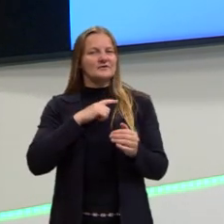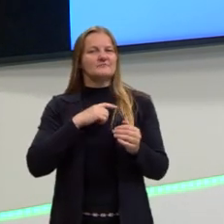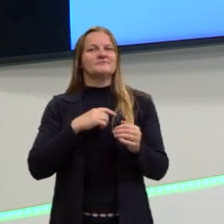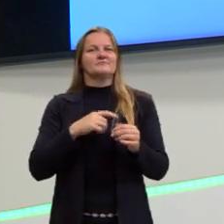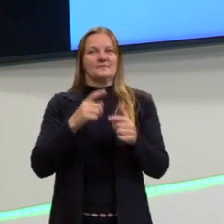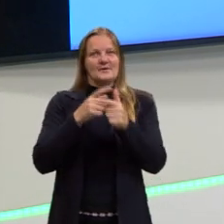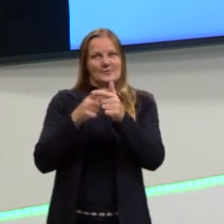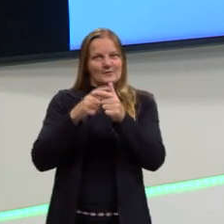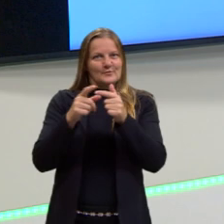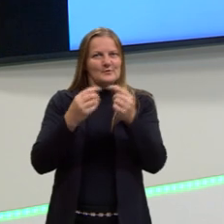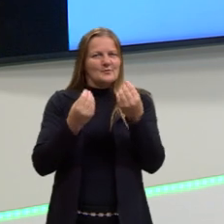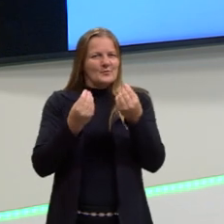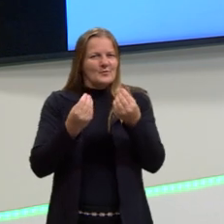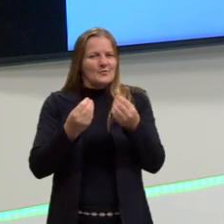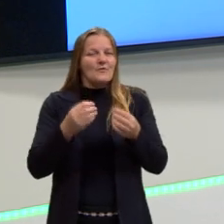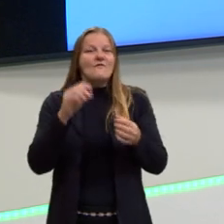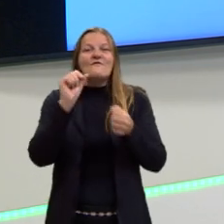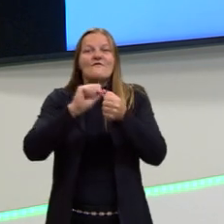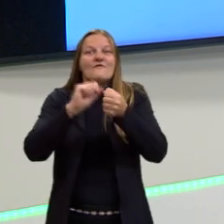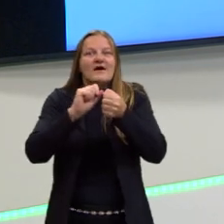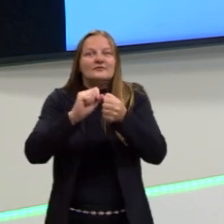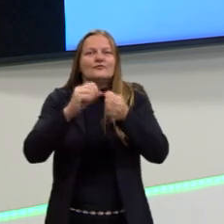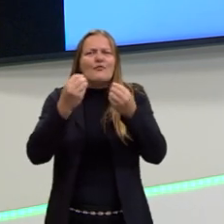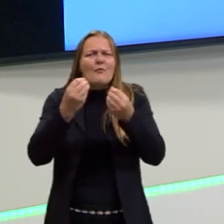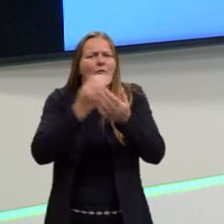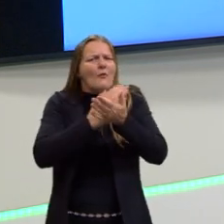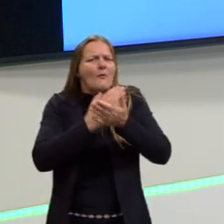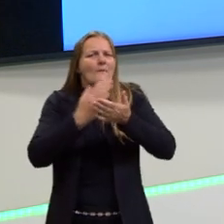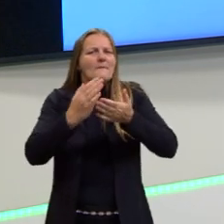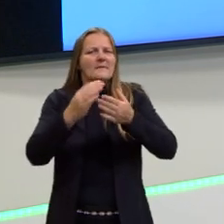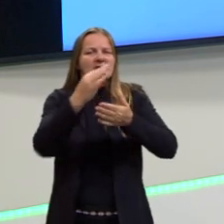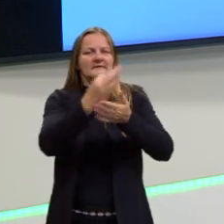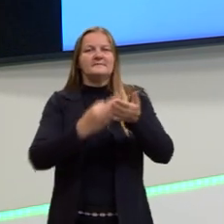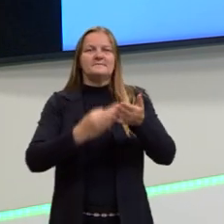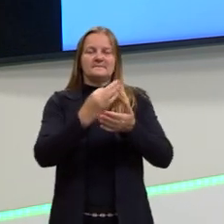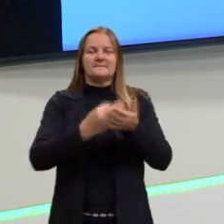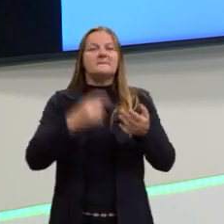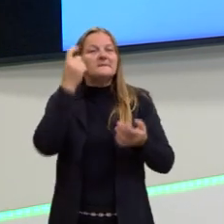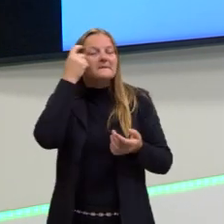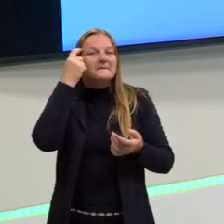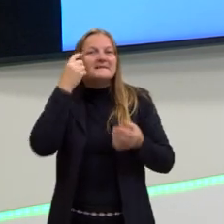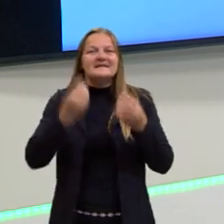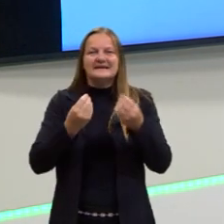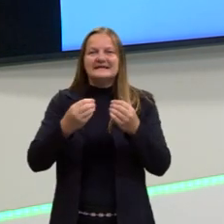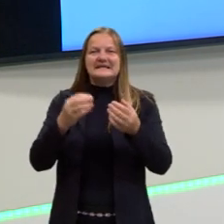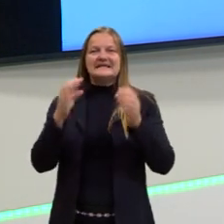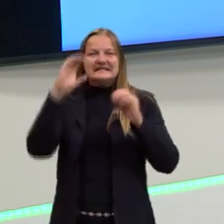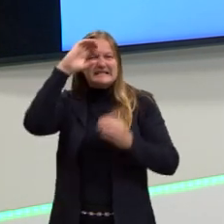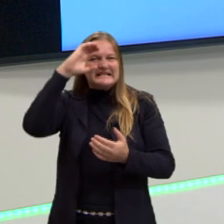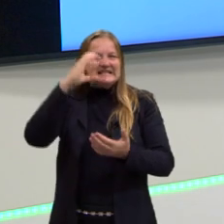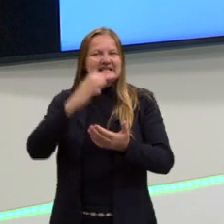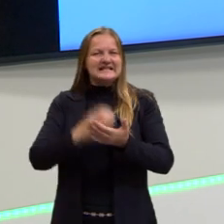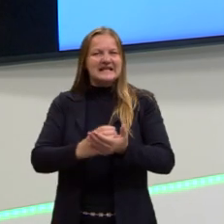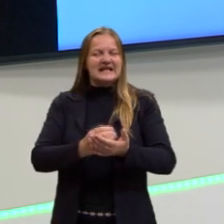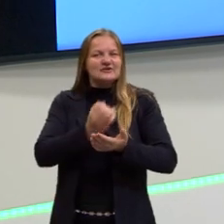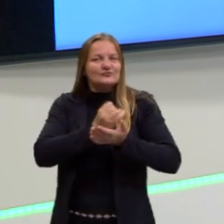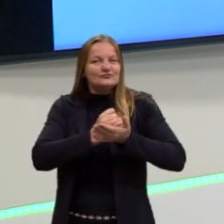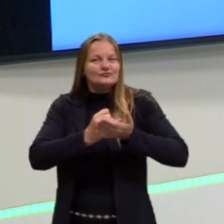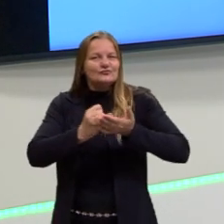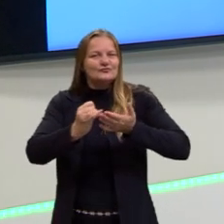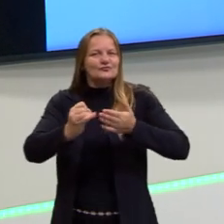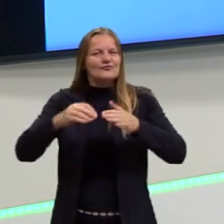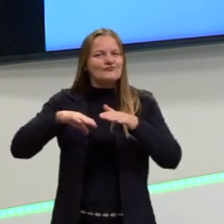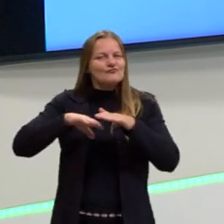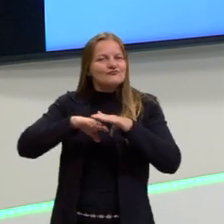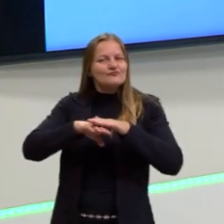esse problema como eu faço para começar o meu texto né preciso pensar na Minha tese introduzir muito